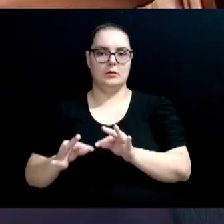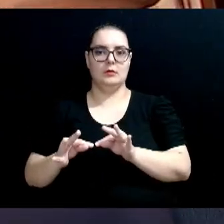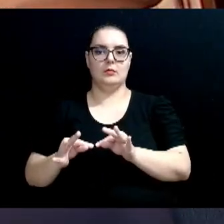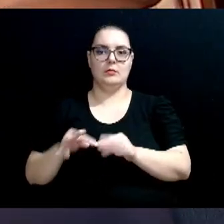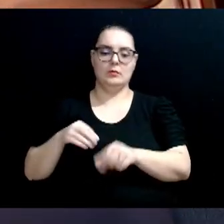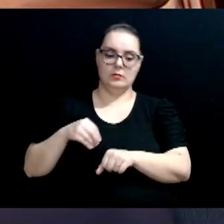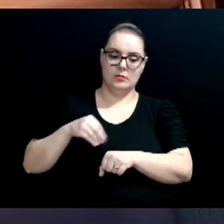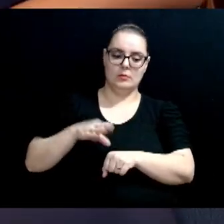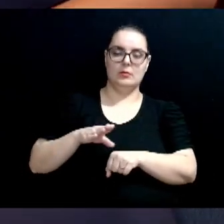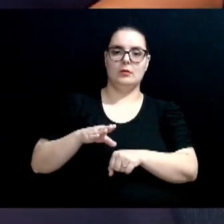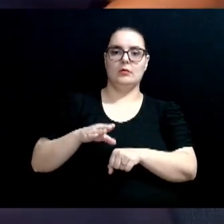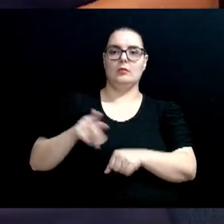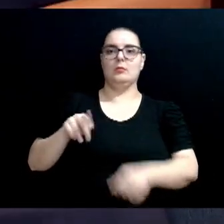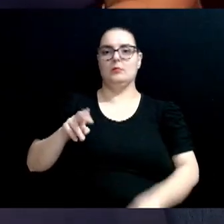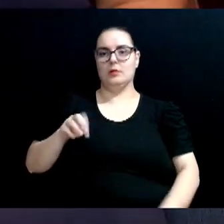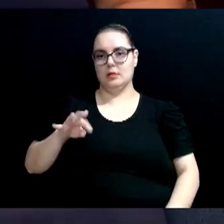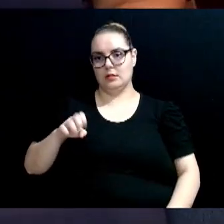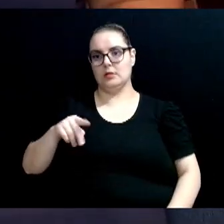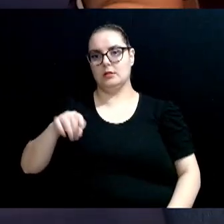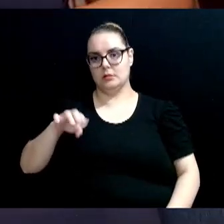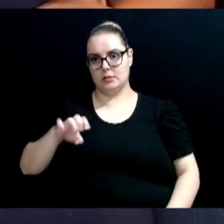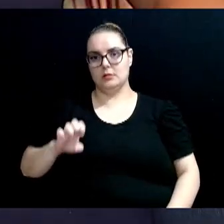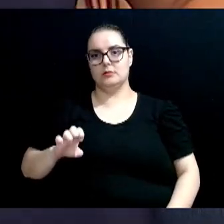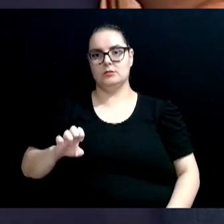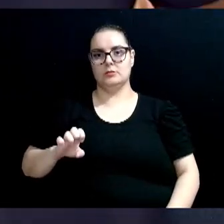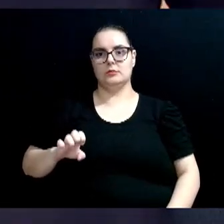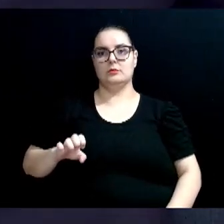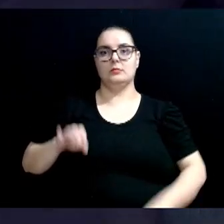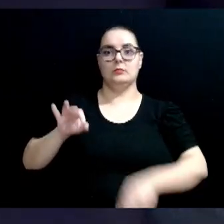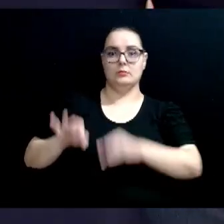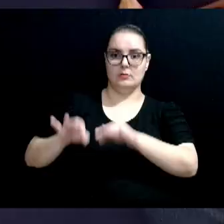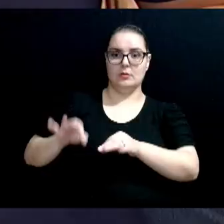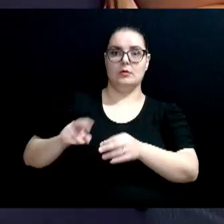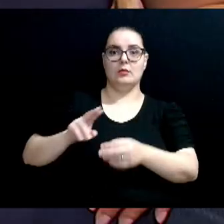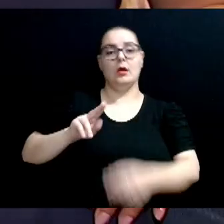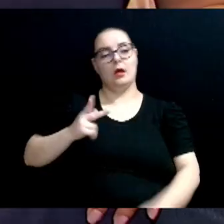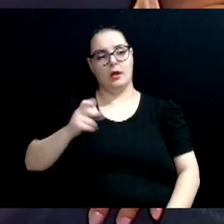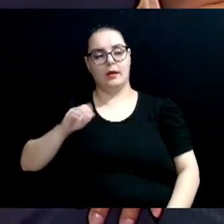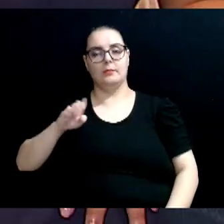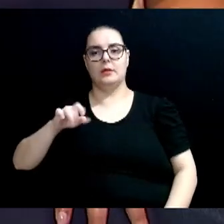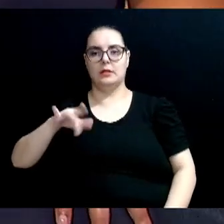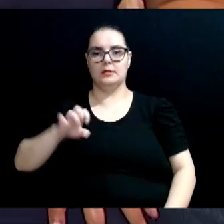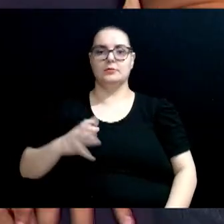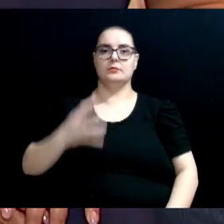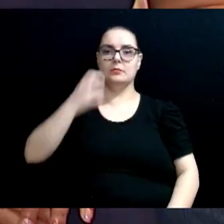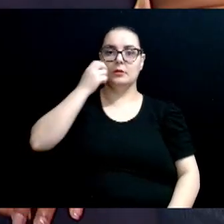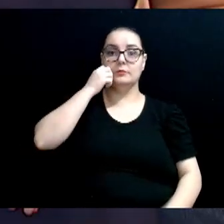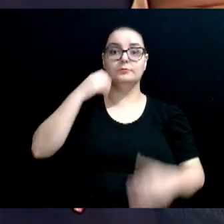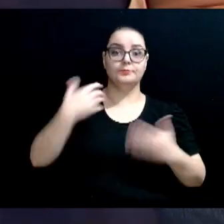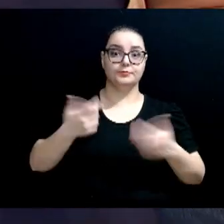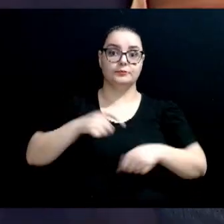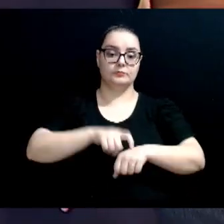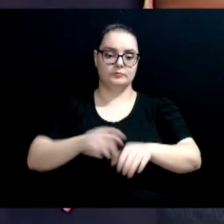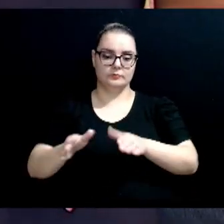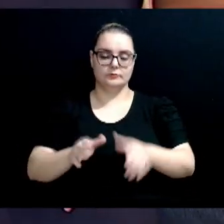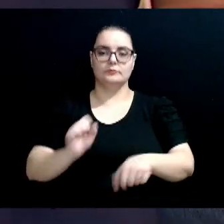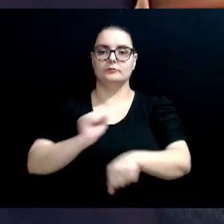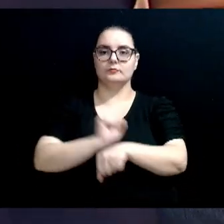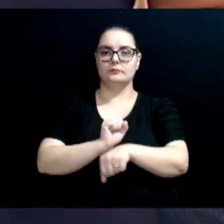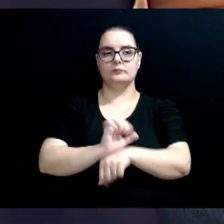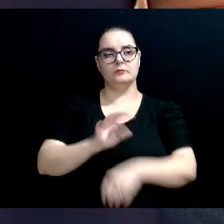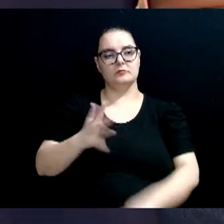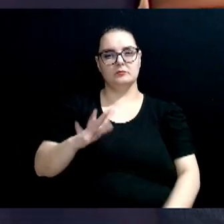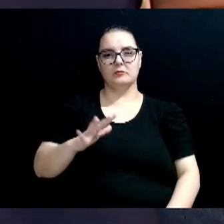aquele pretendente para que o juiz habilite para a adoção. Então, nesse período, nós aguardamos mais ou menos